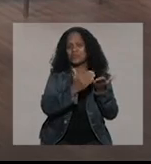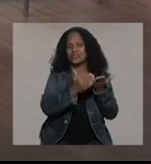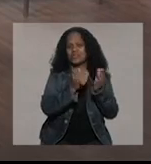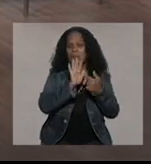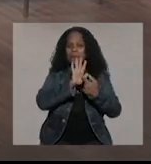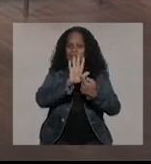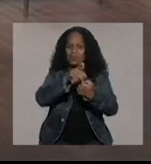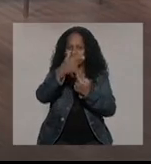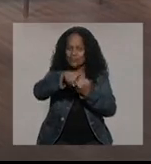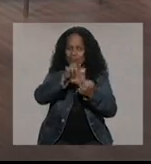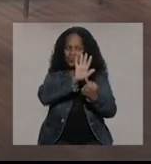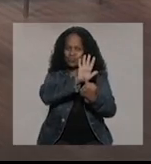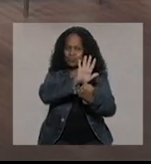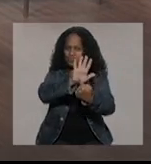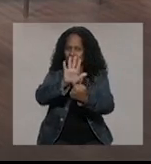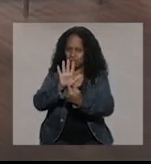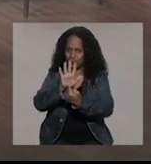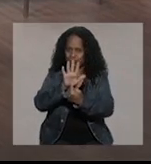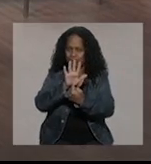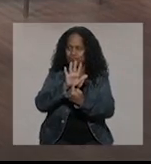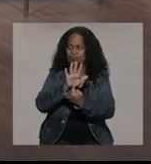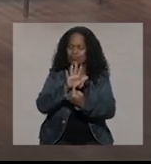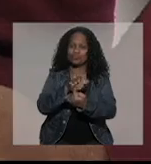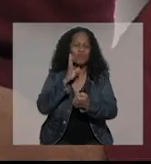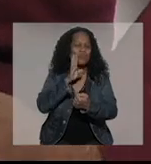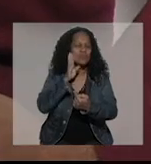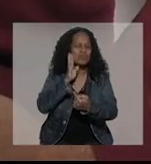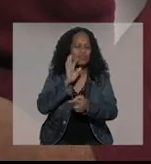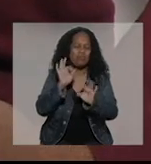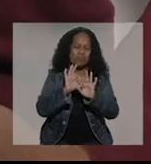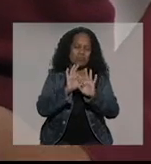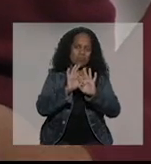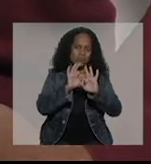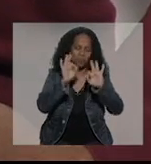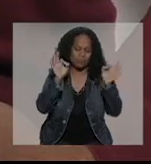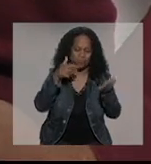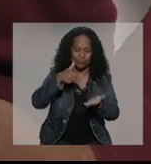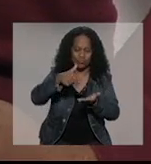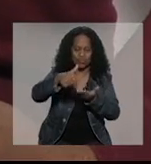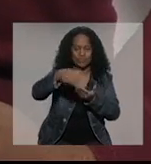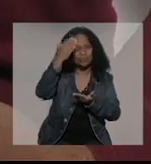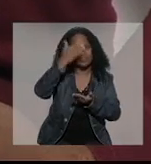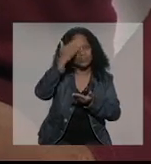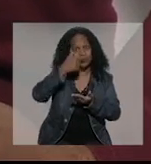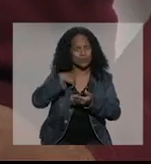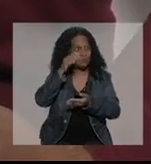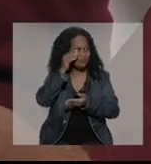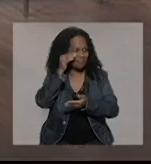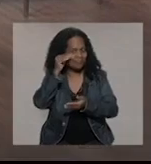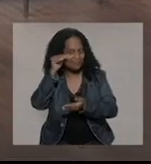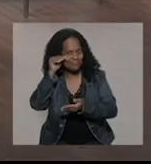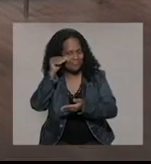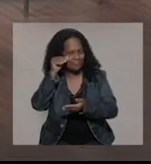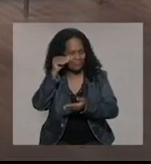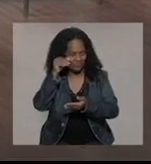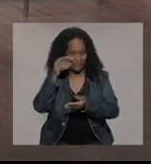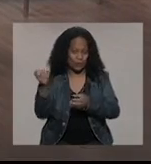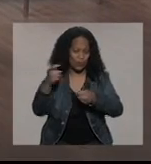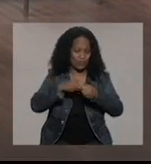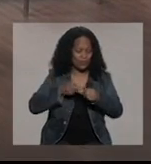viu? Mais uma vez, mostra lá a capa para a gente ver, visualizar. Muito bacana. O Andar Invisível, estou super